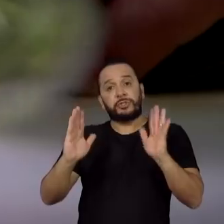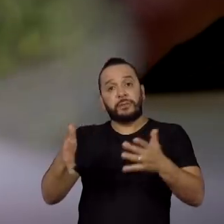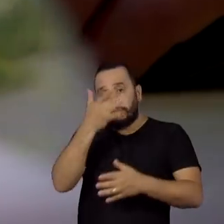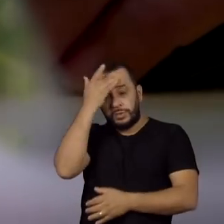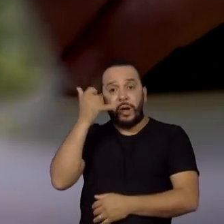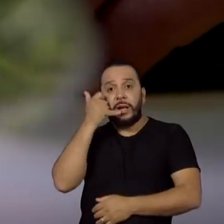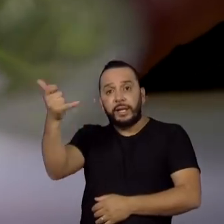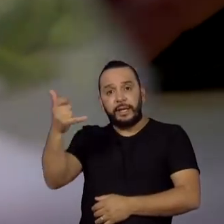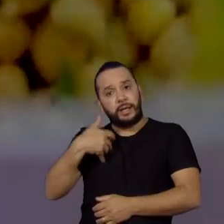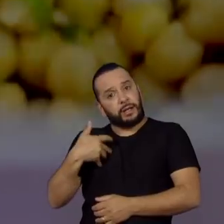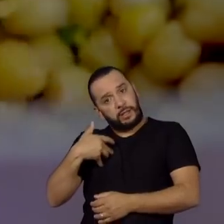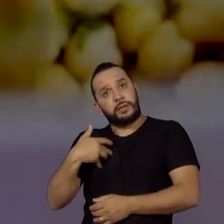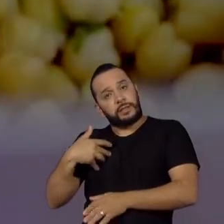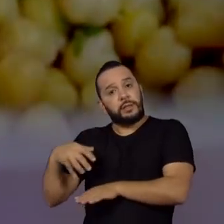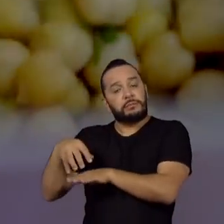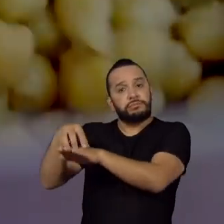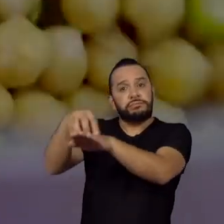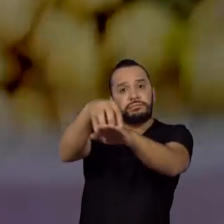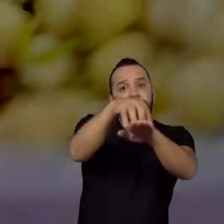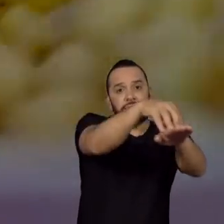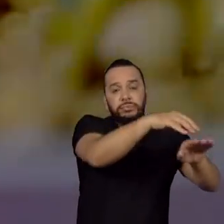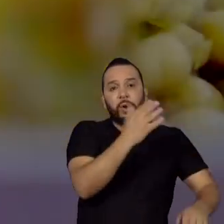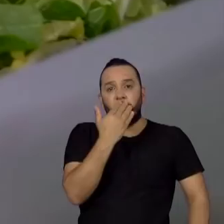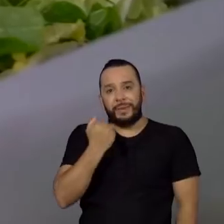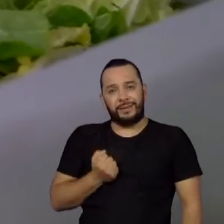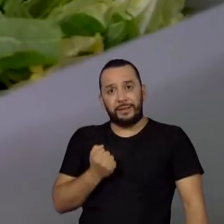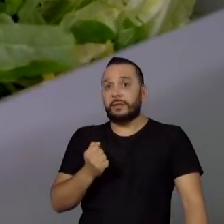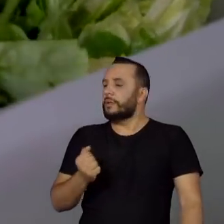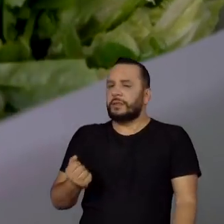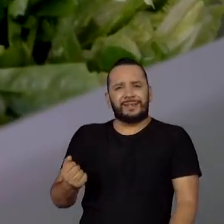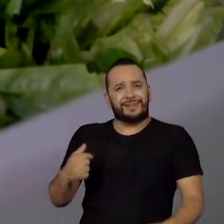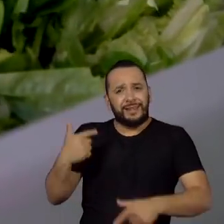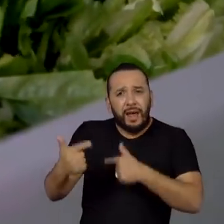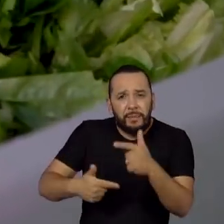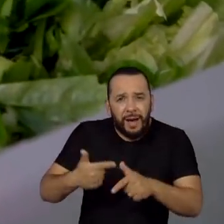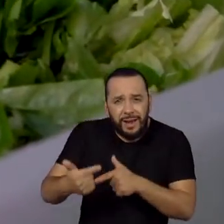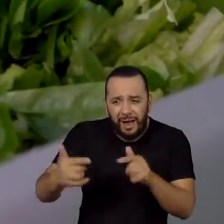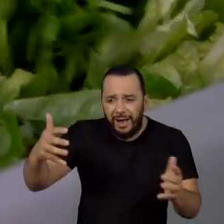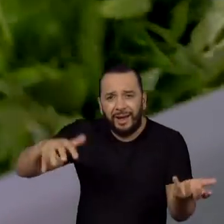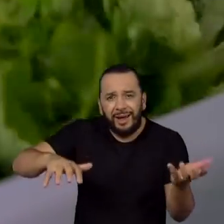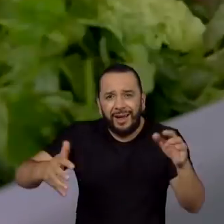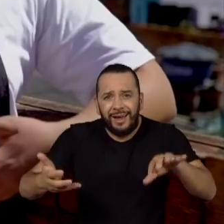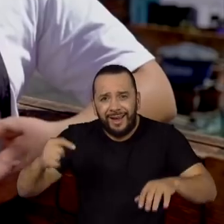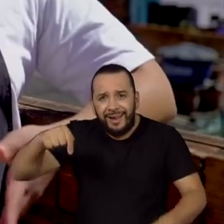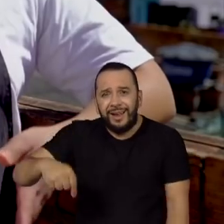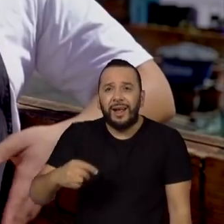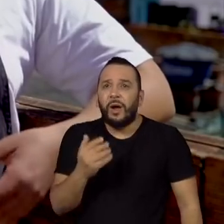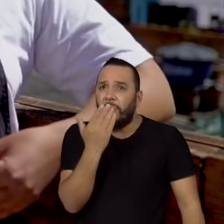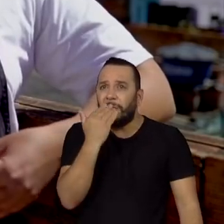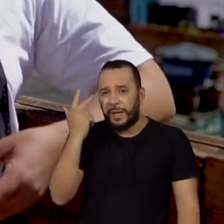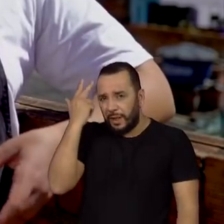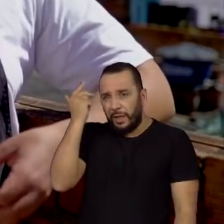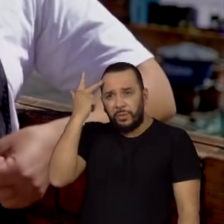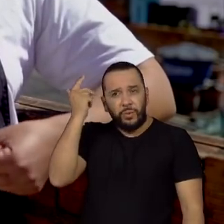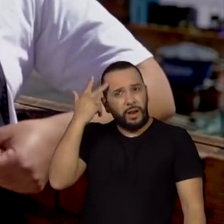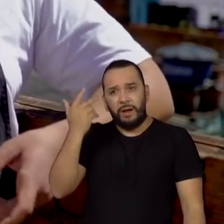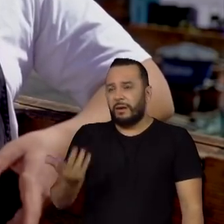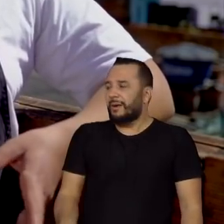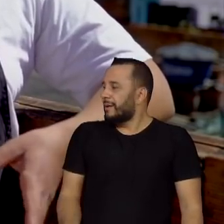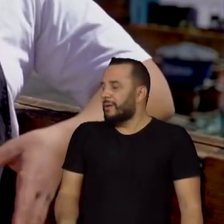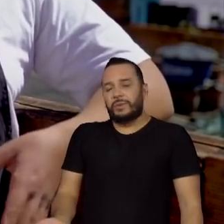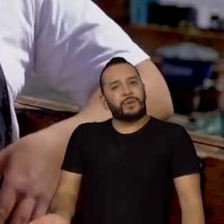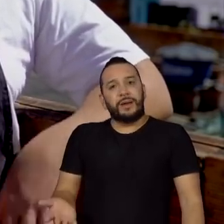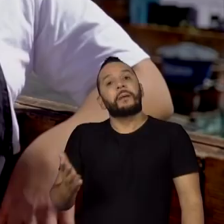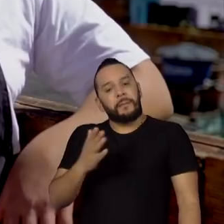Poder estar trabalhando dentro da comunidade com comida orgânica, coisa que não se fala muito, é algo